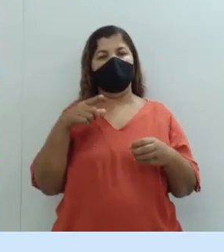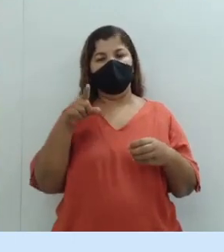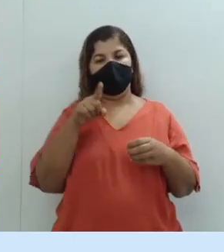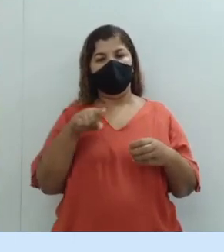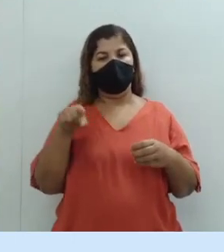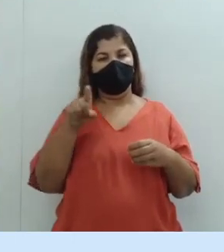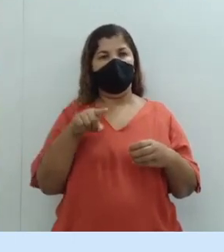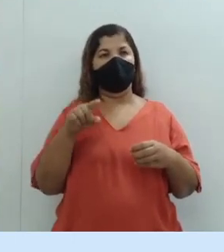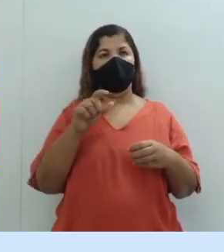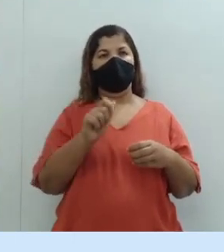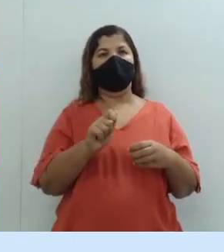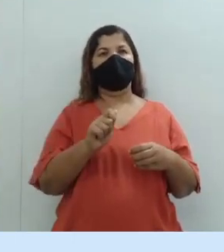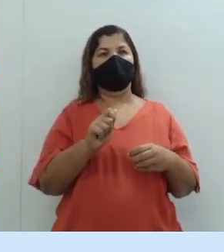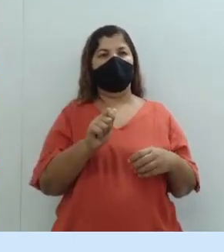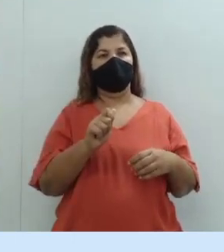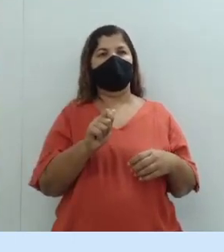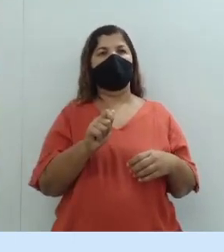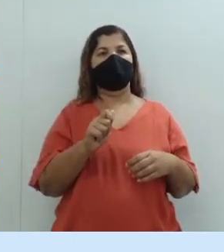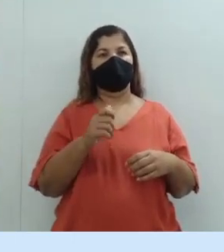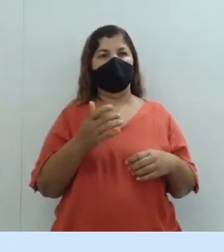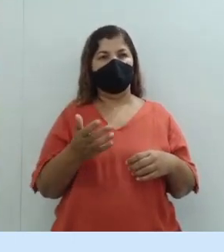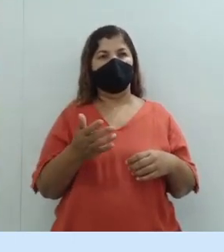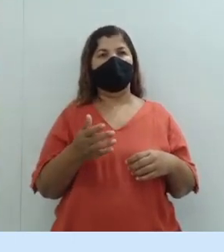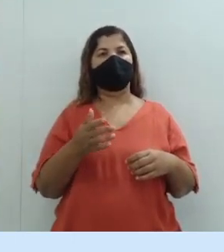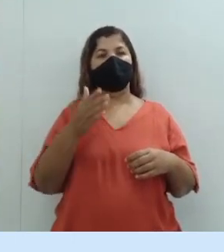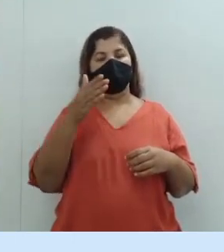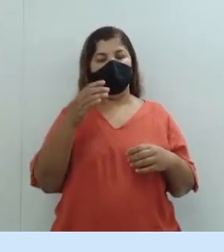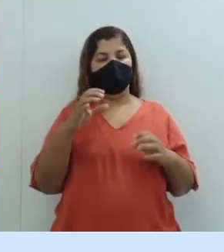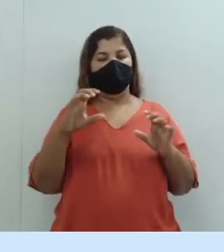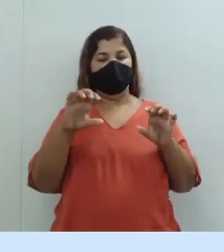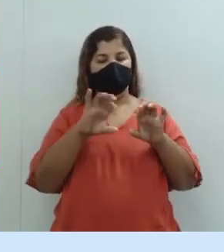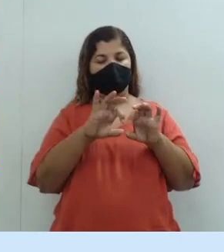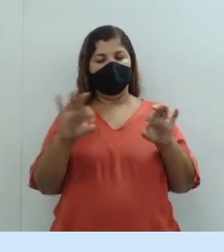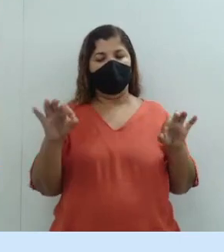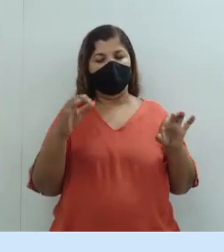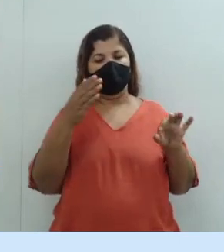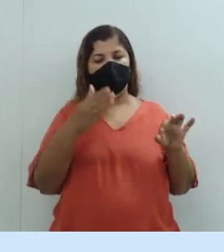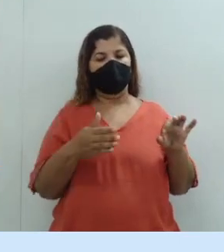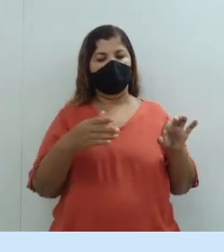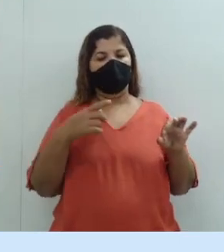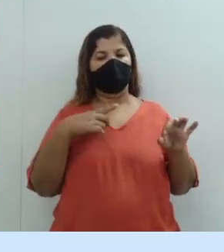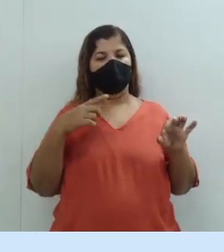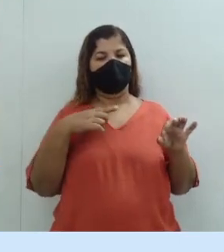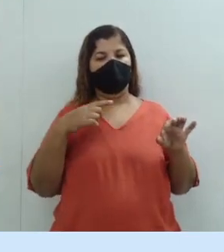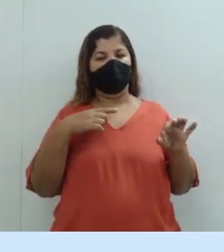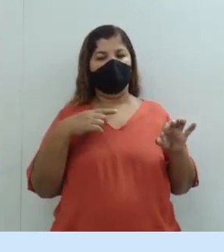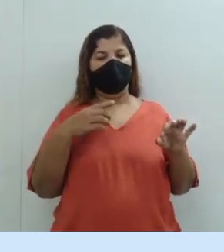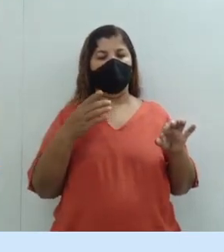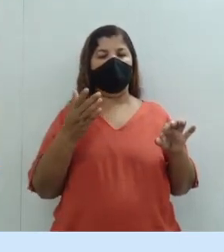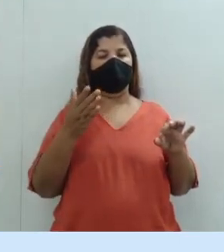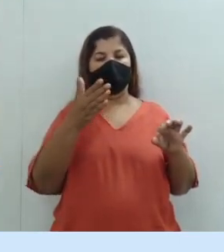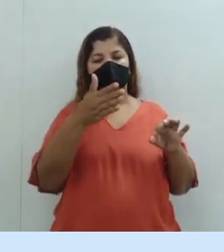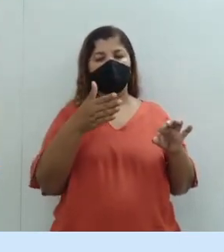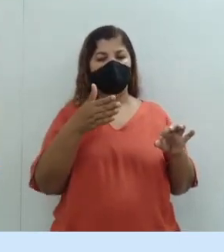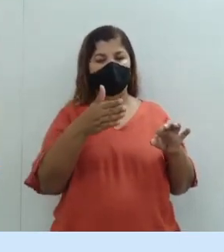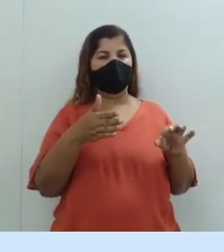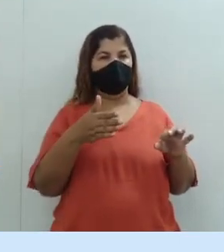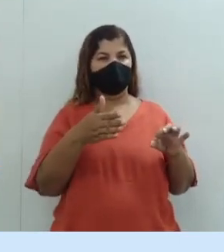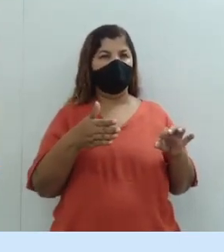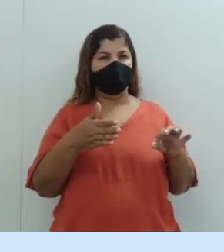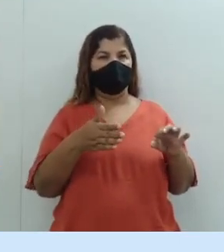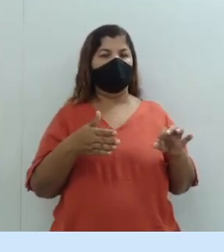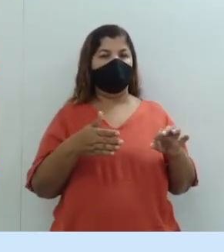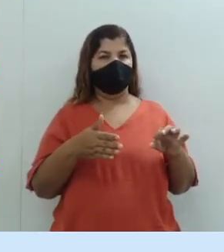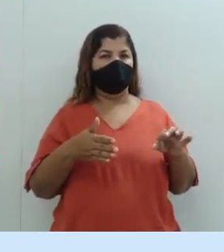né, com a letra A. Basicamente, a área de seção transversal é quando você pega um determinado condutor e você dá um corte nele, como se você tivesse passado uma